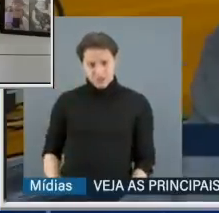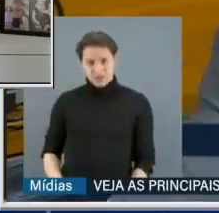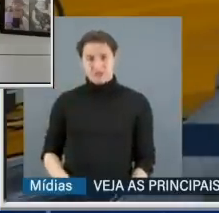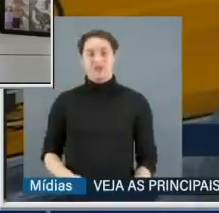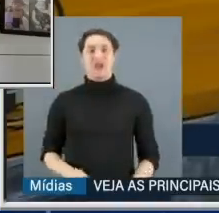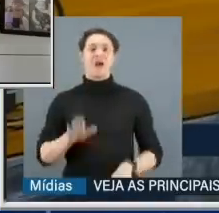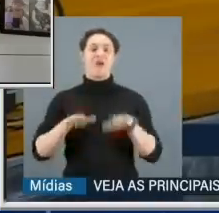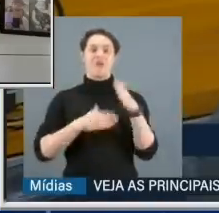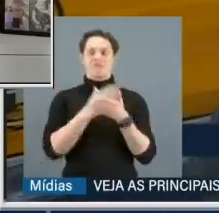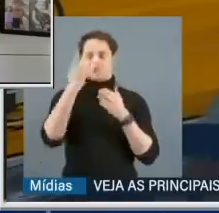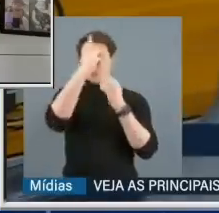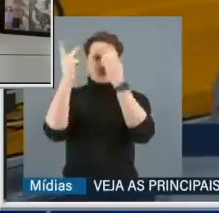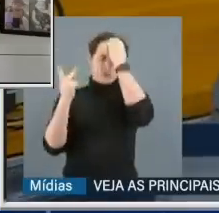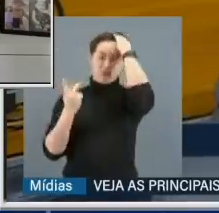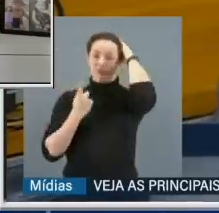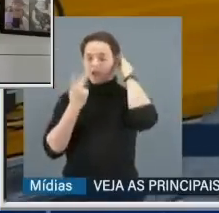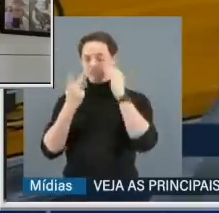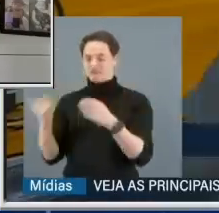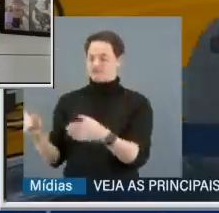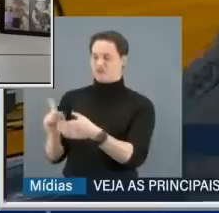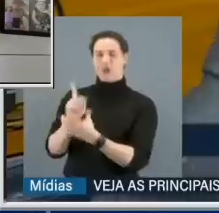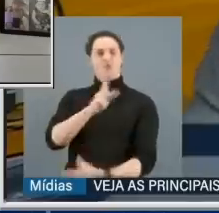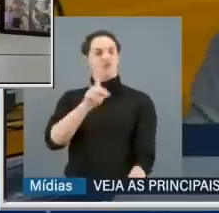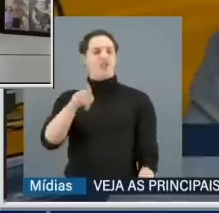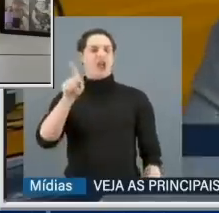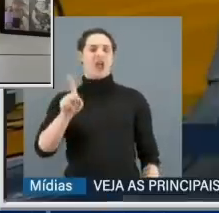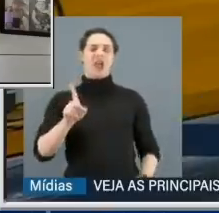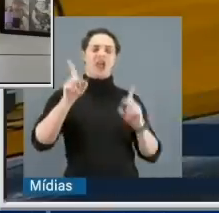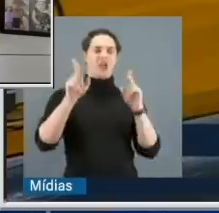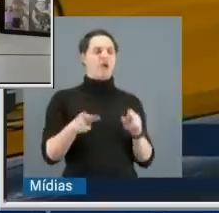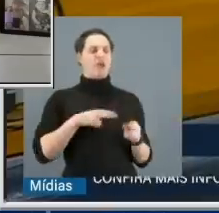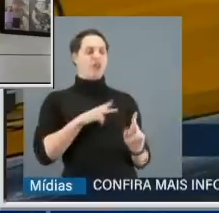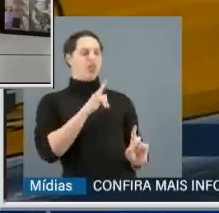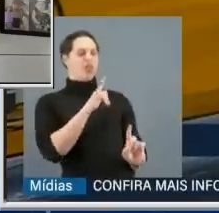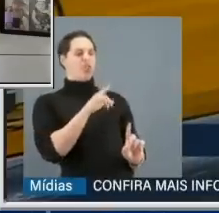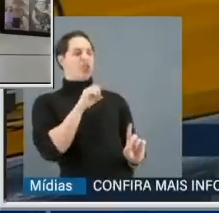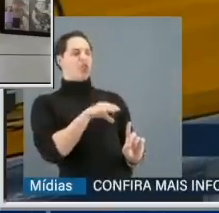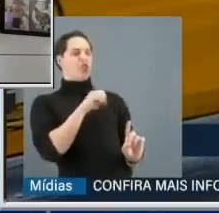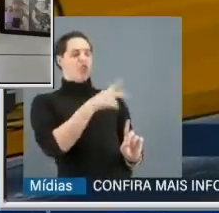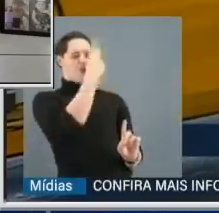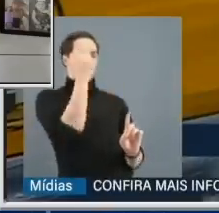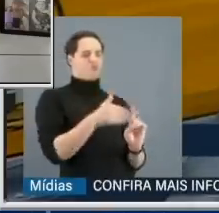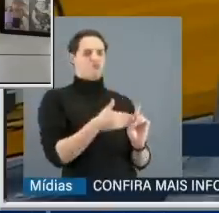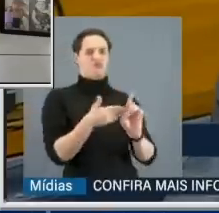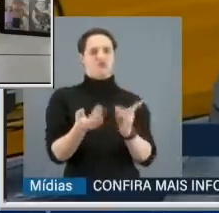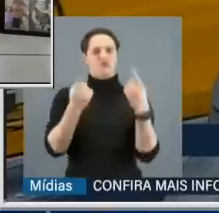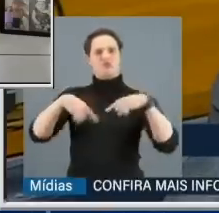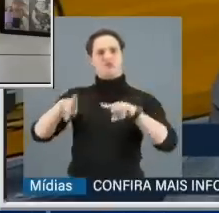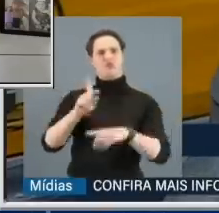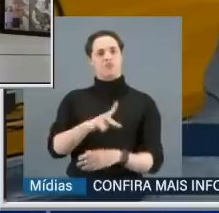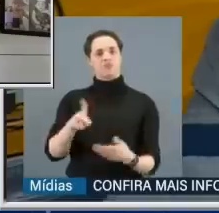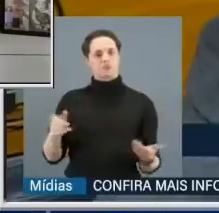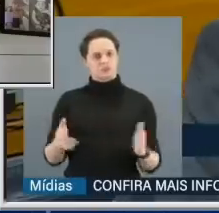Comunicação Social do Exército informa que o tenente-coronel foi orientado a comparecer à CPMI